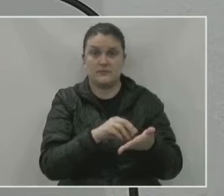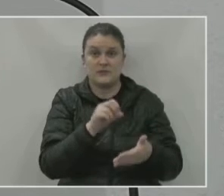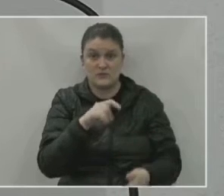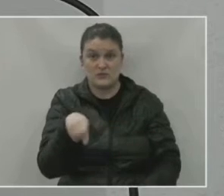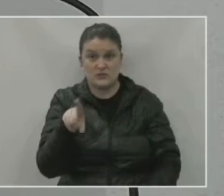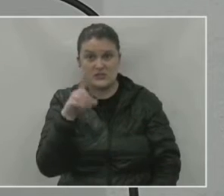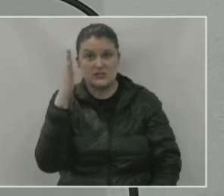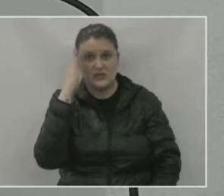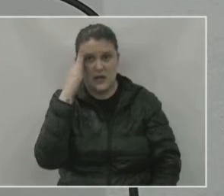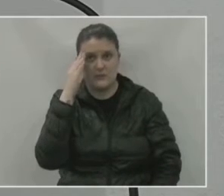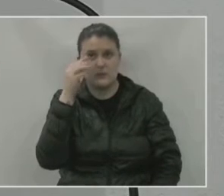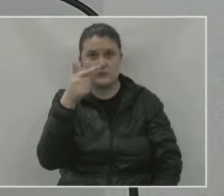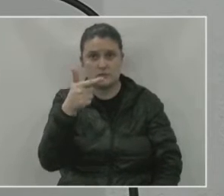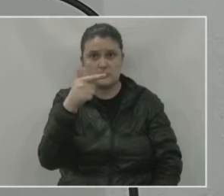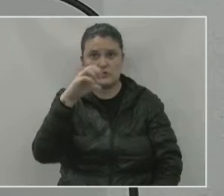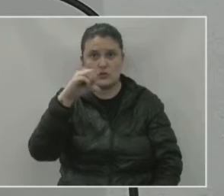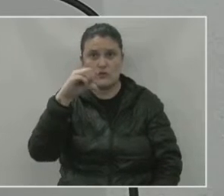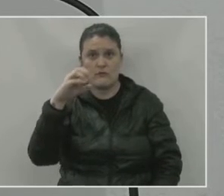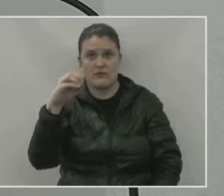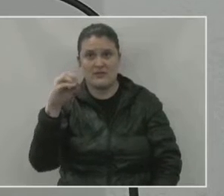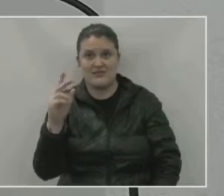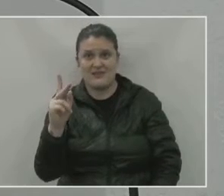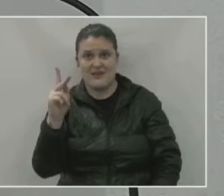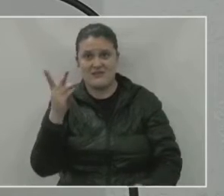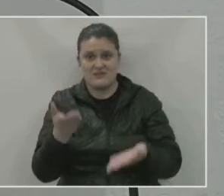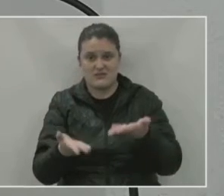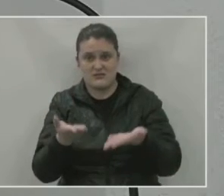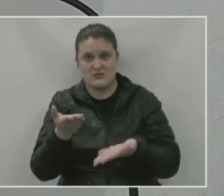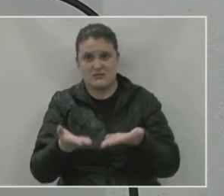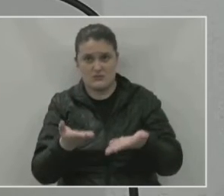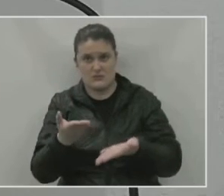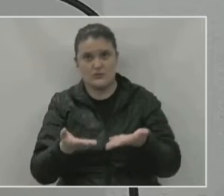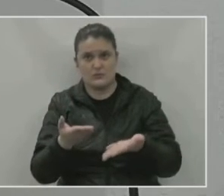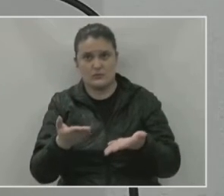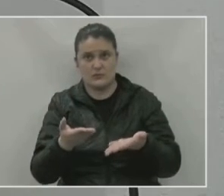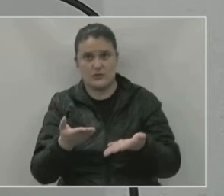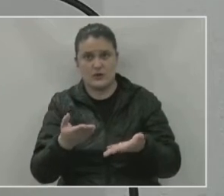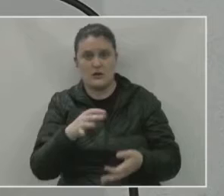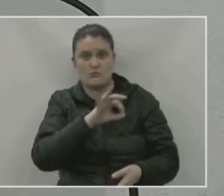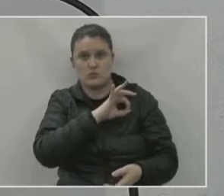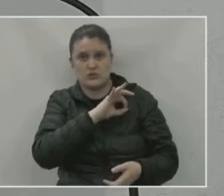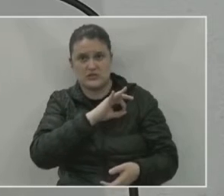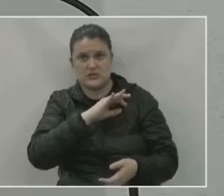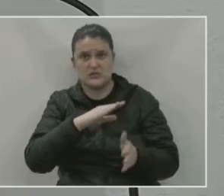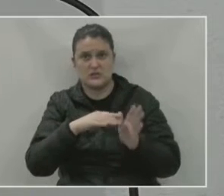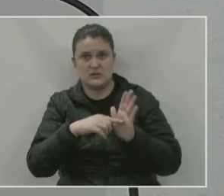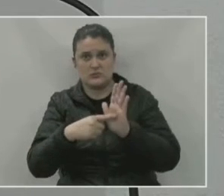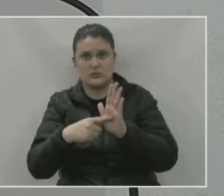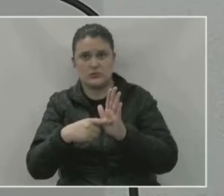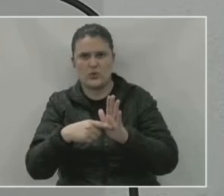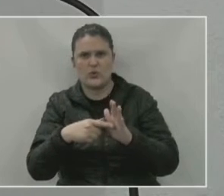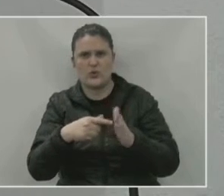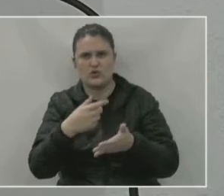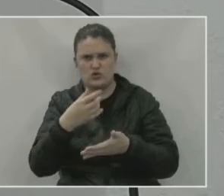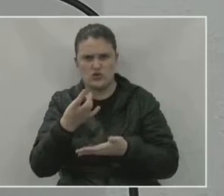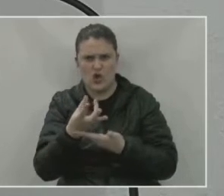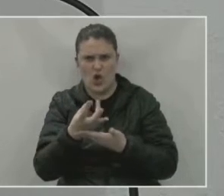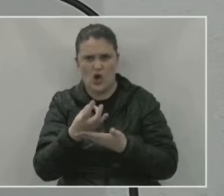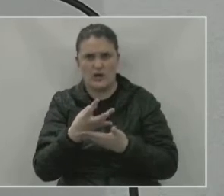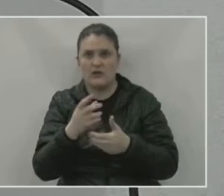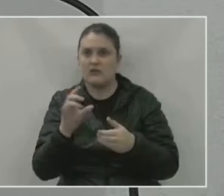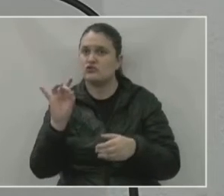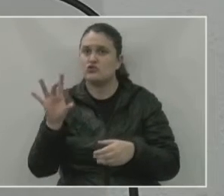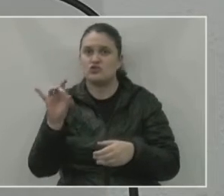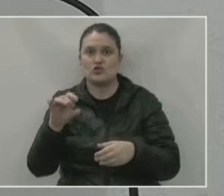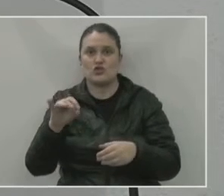ideia, os 290 quilos que a Polícia Militar nos levou, o juiz estava aplicando tornozeleira